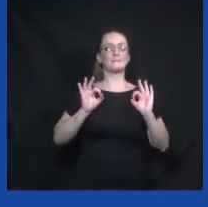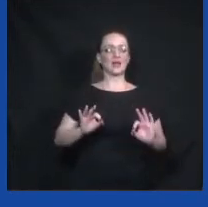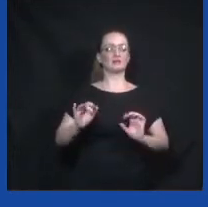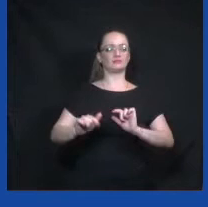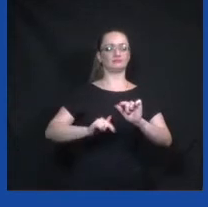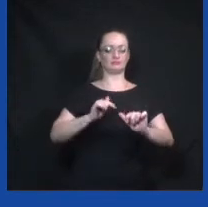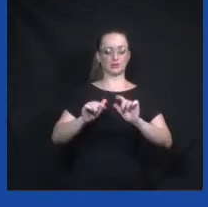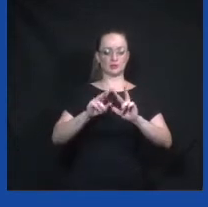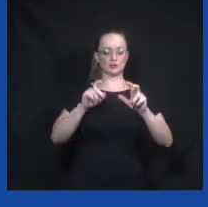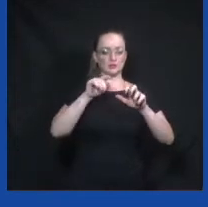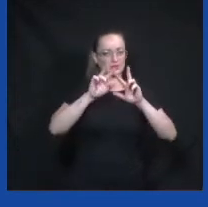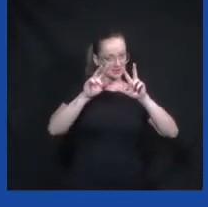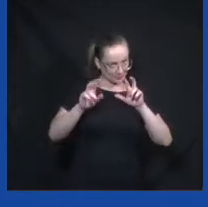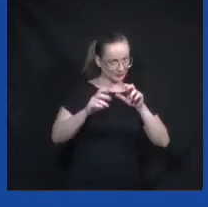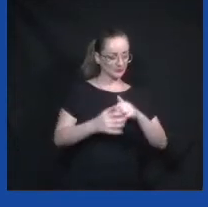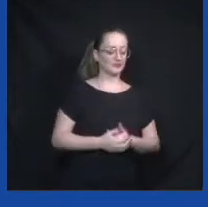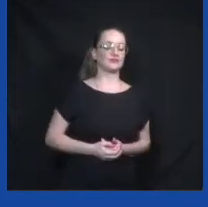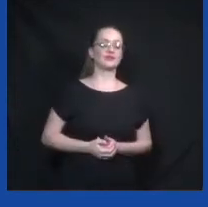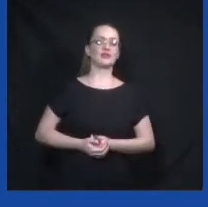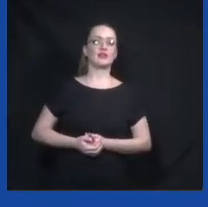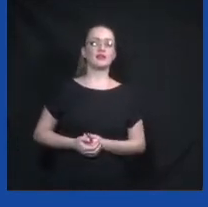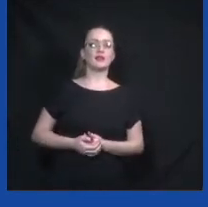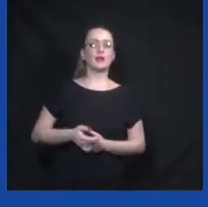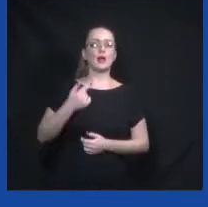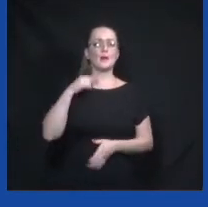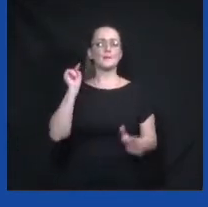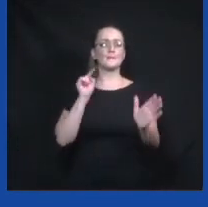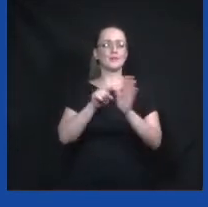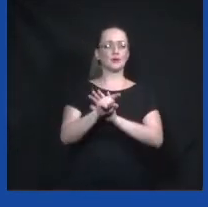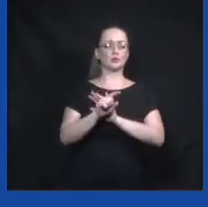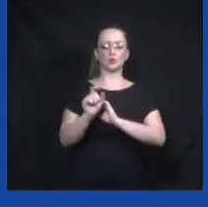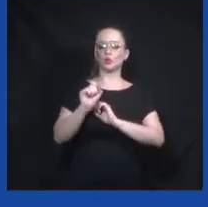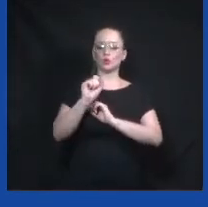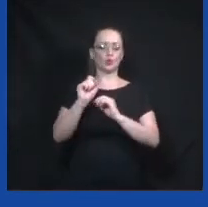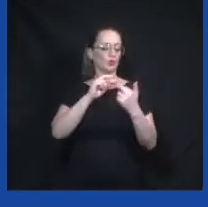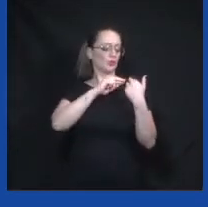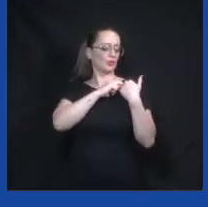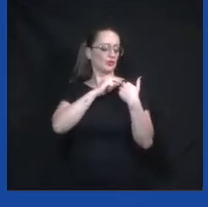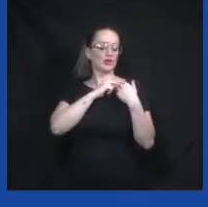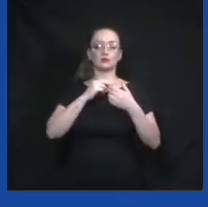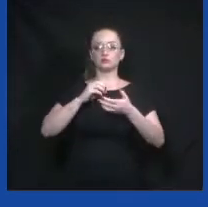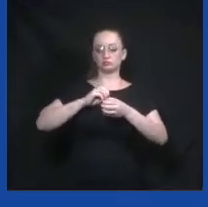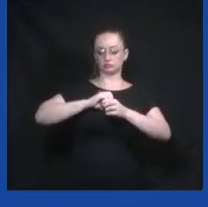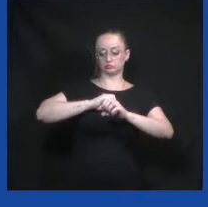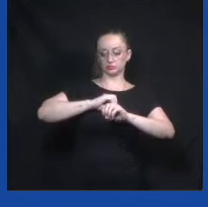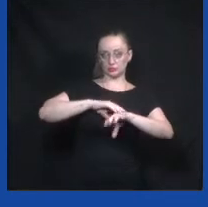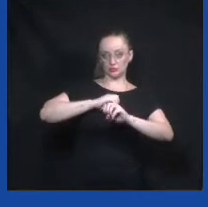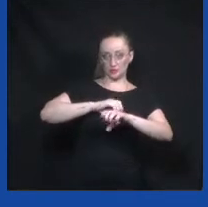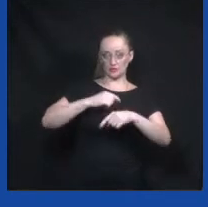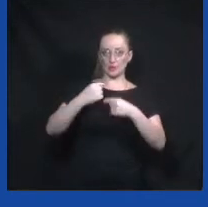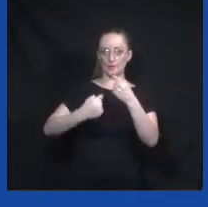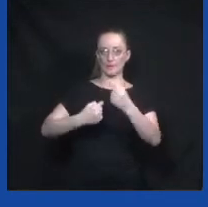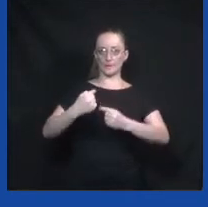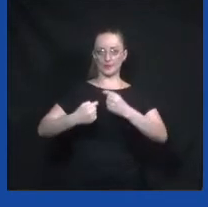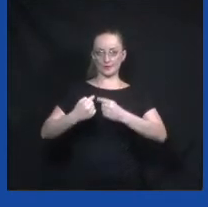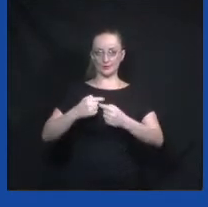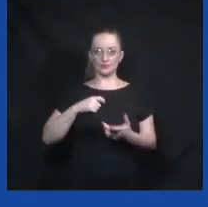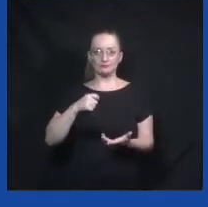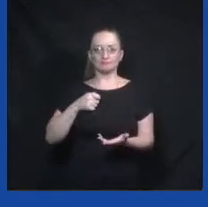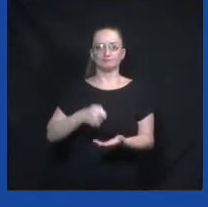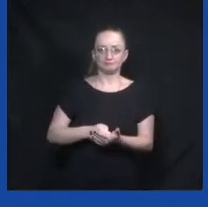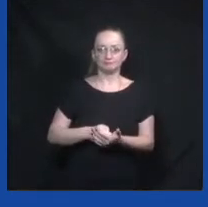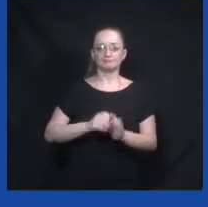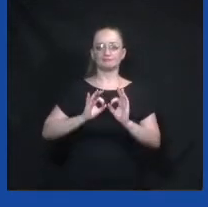ela. E aí, quando você pergunta o papel da educação política nessa garantia basilar